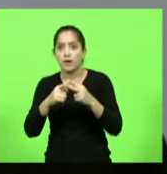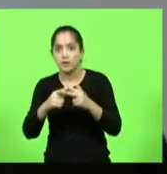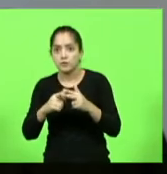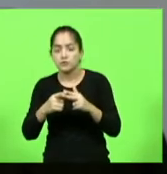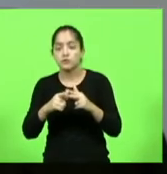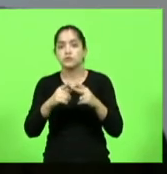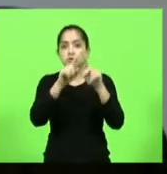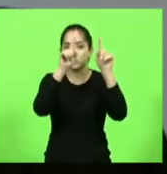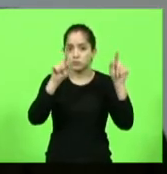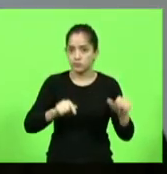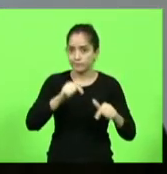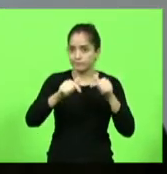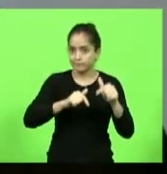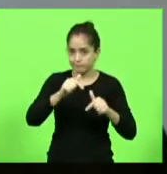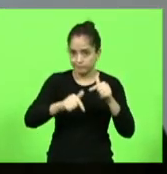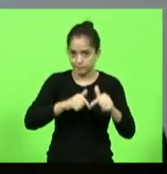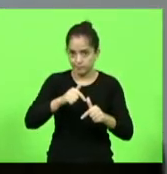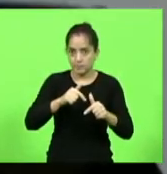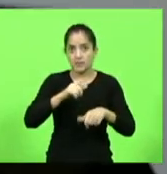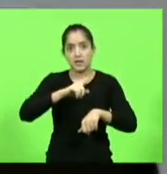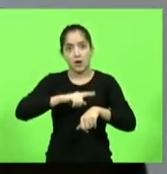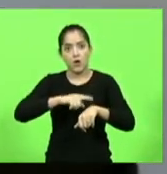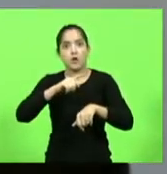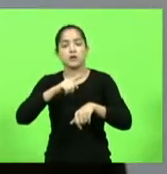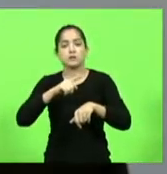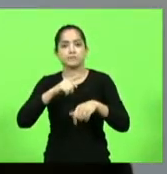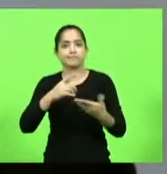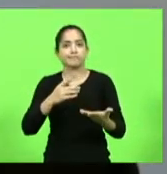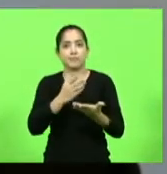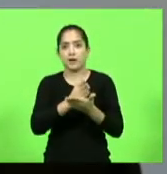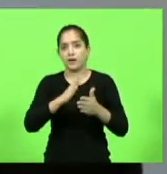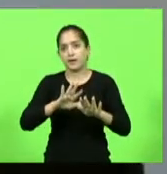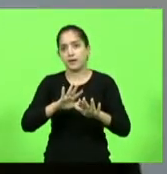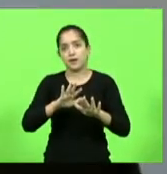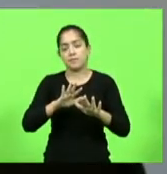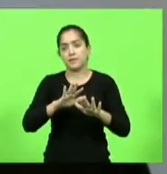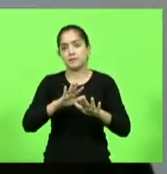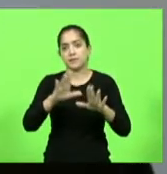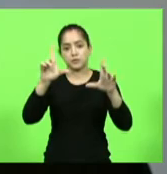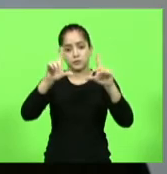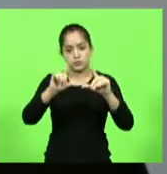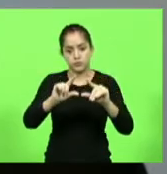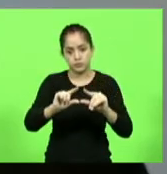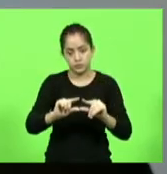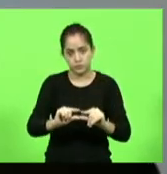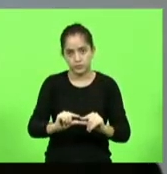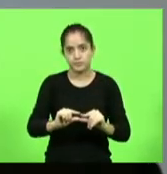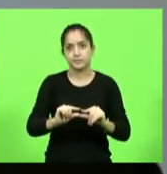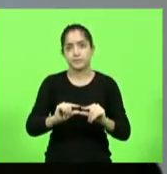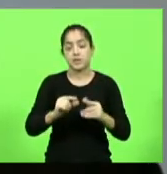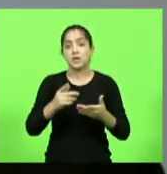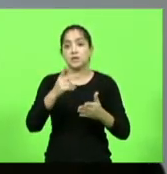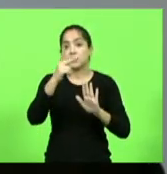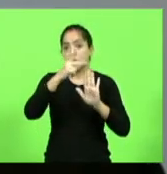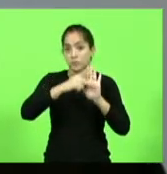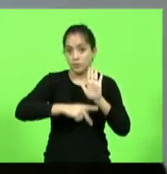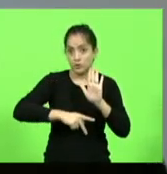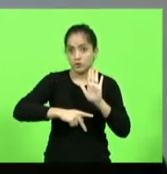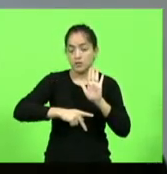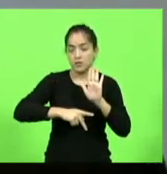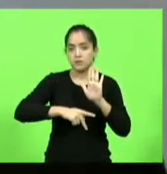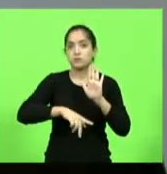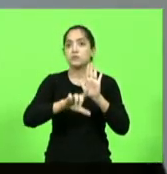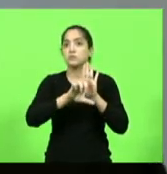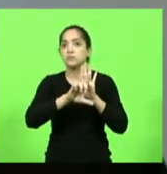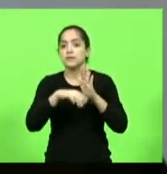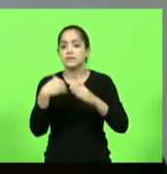servidores, que a hora que tiver o reajuste dos servidores, acabou com o dinheiro. Acabou com o dinheiro. Tem um projeto tramitando aqui da Defensoria,